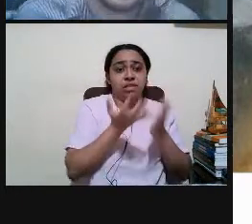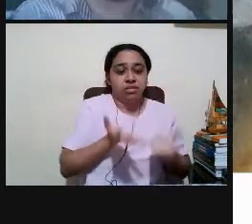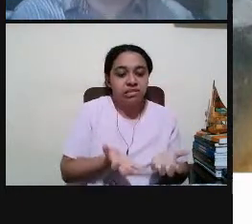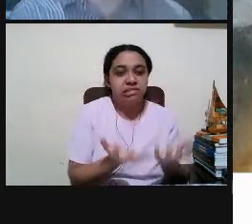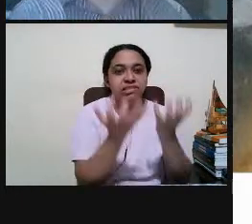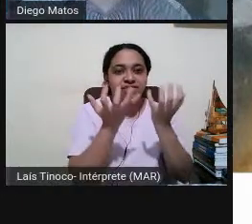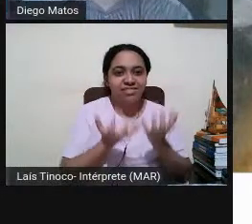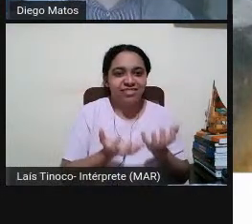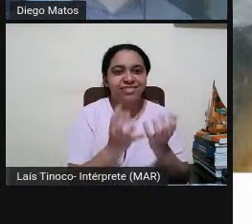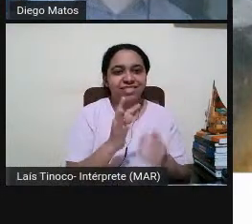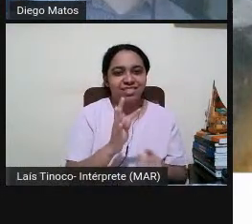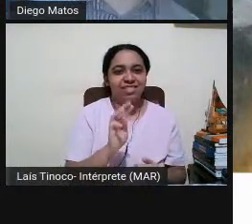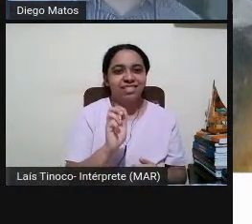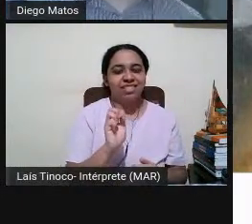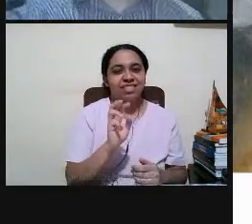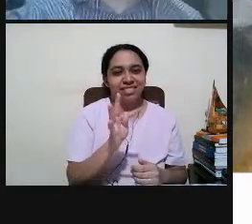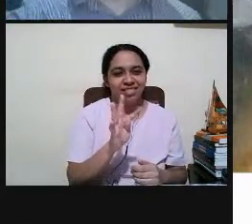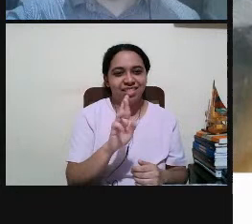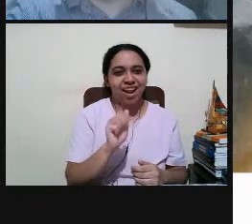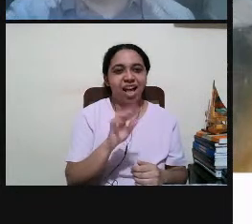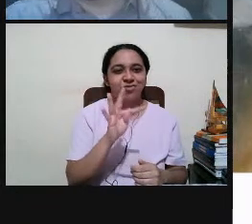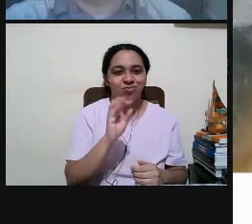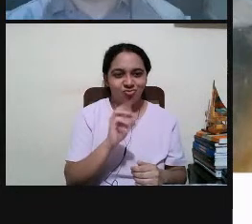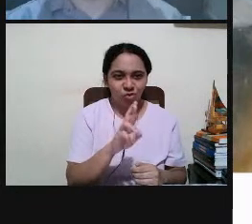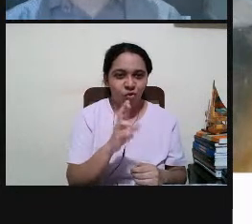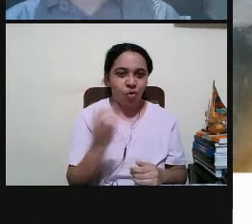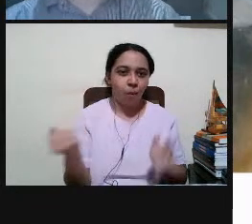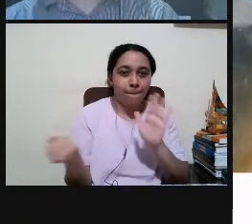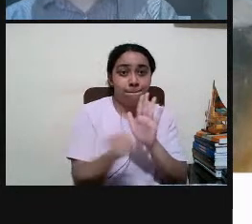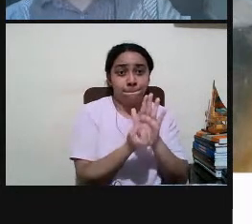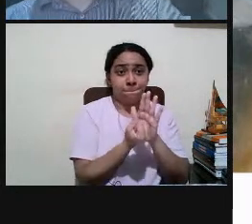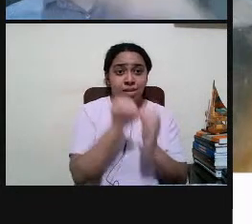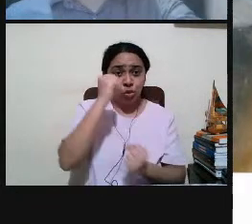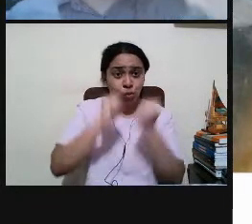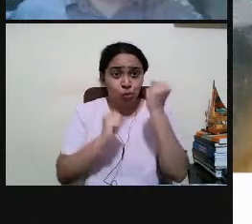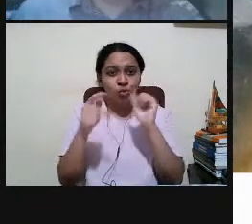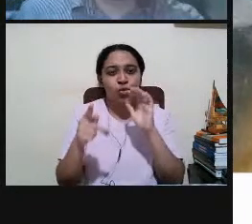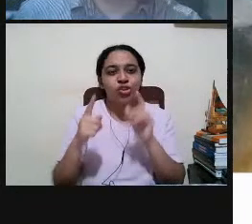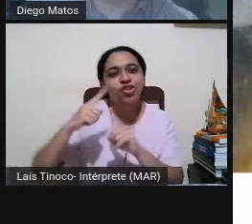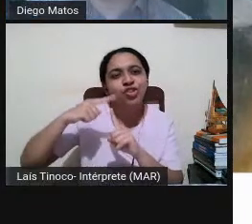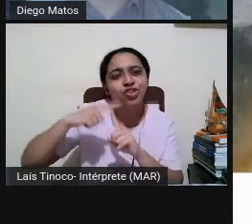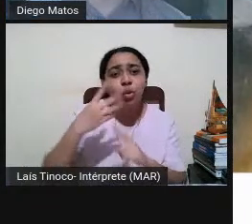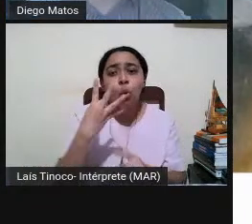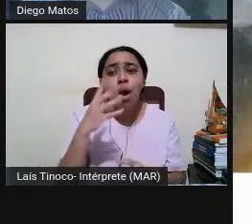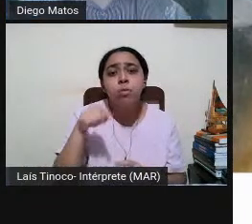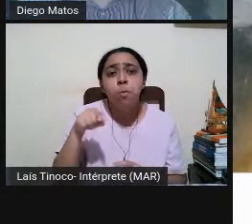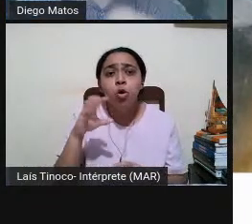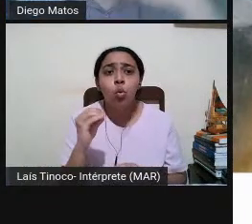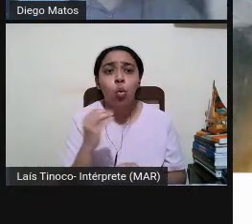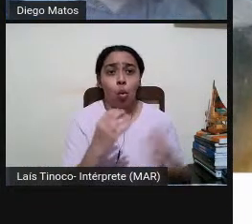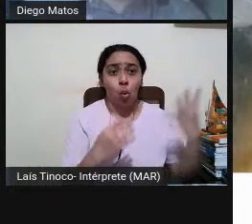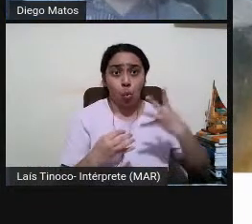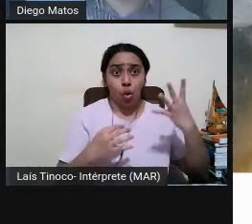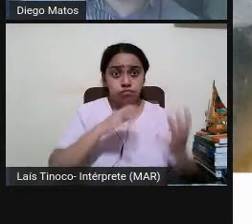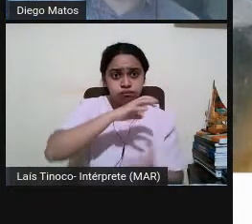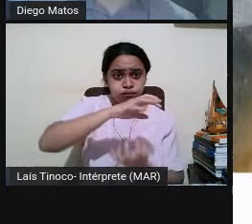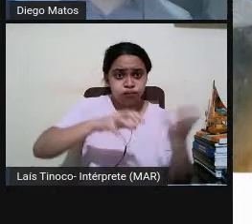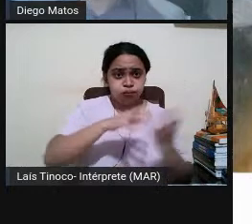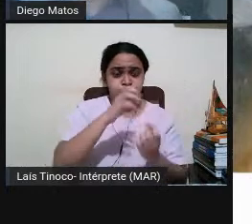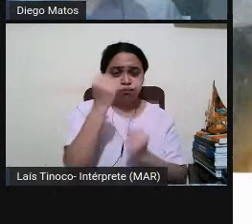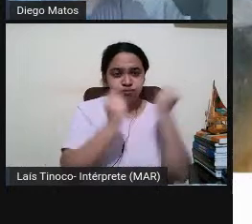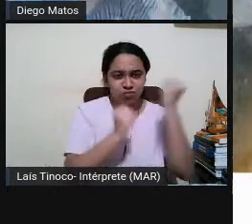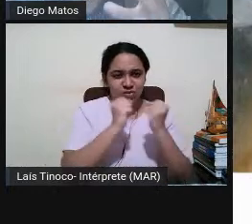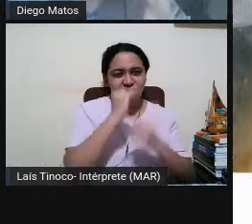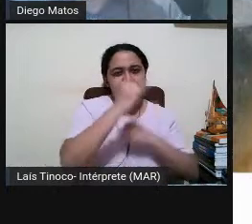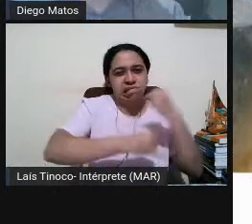gente tá aqui até relacionando também o nosso assunto com indústria 4.0 quarta Revolução Industrial que a parte de internet